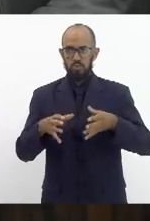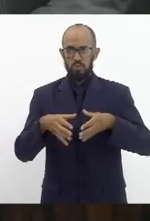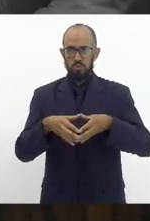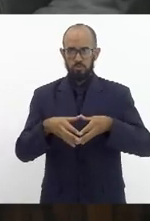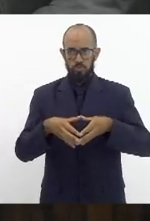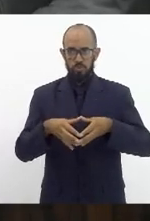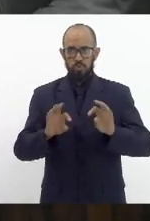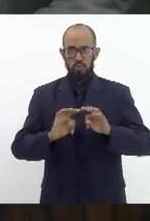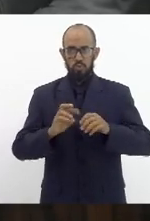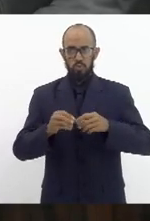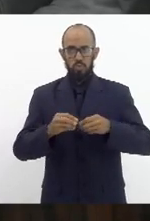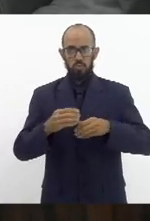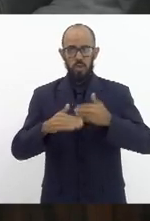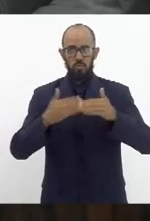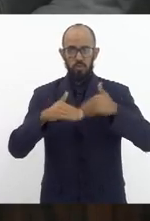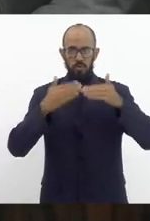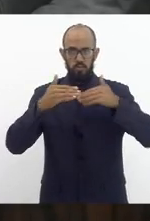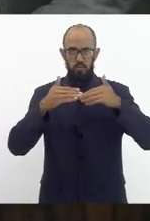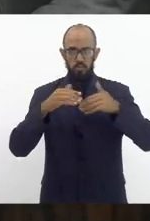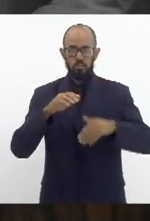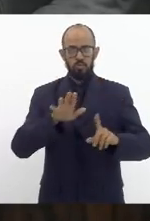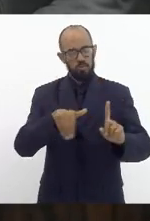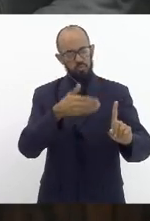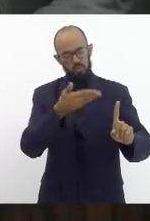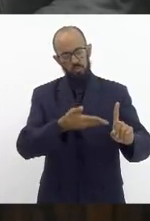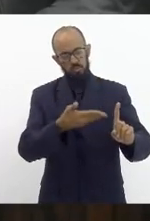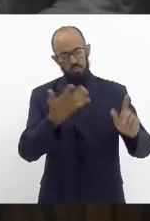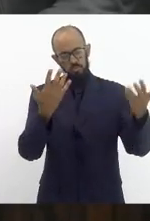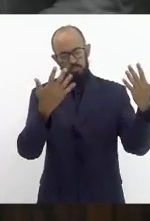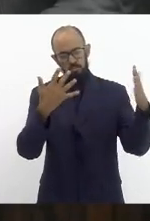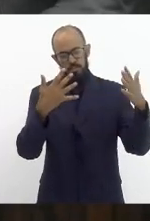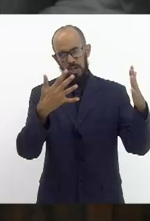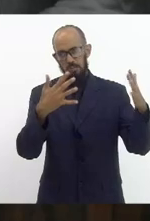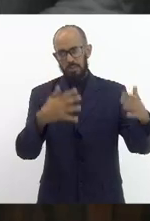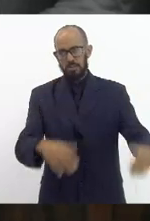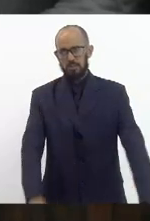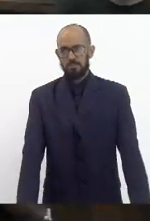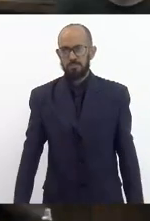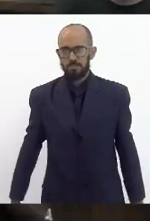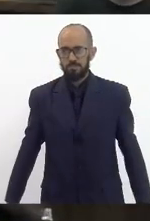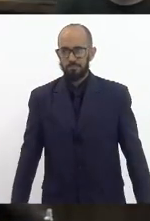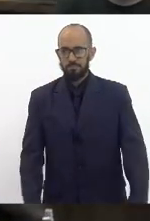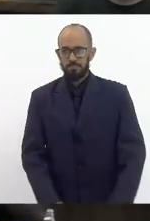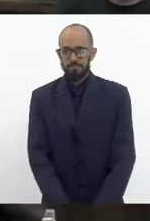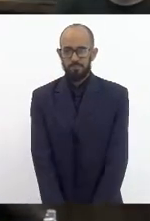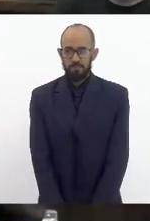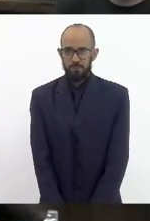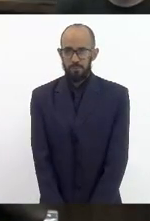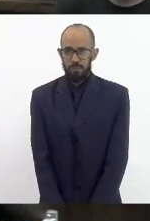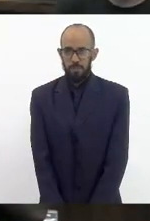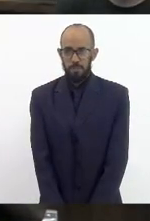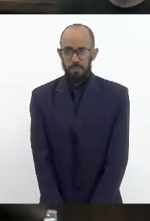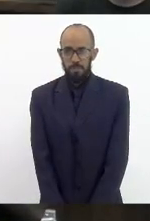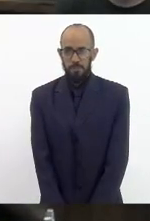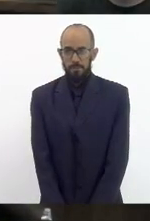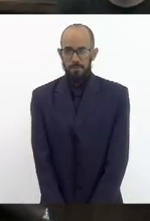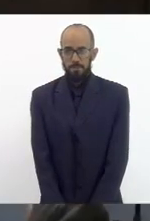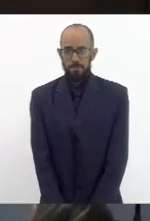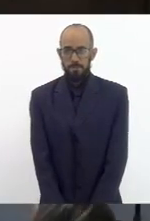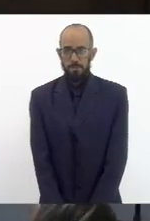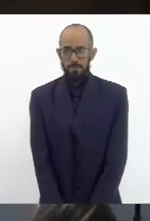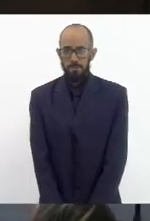os avanços que o concurso público tem, o nosso reconhecimento. Parabéns, presidente. Bem, eu